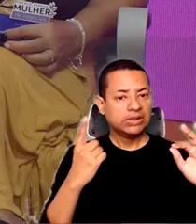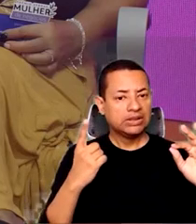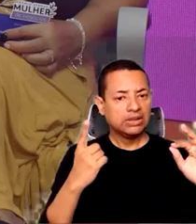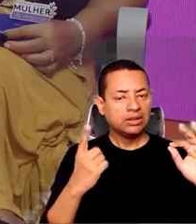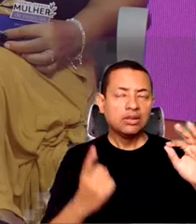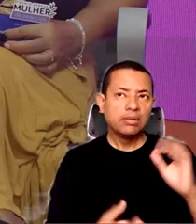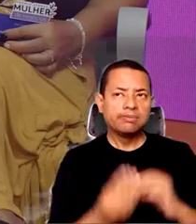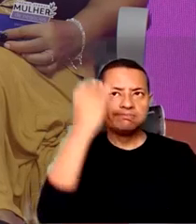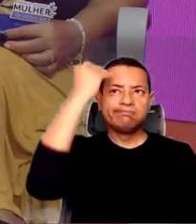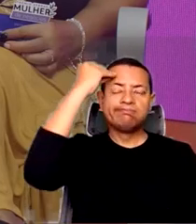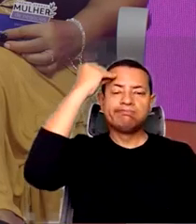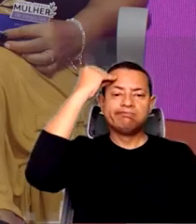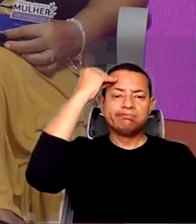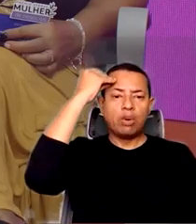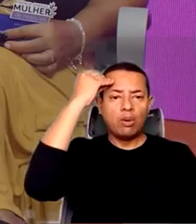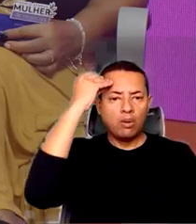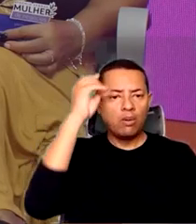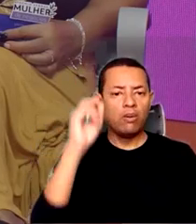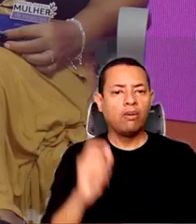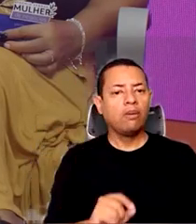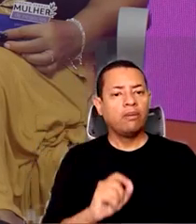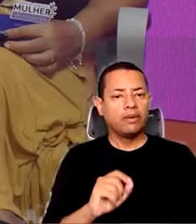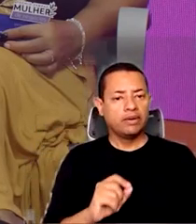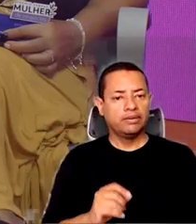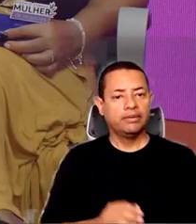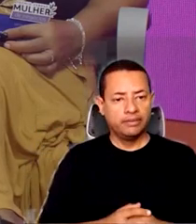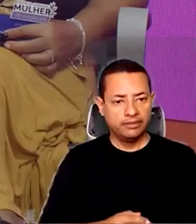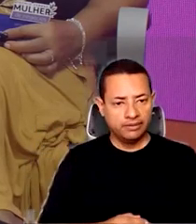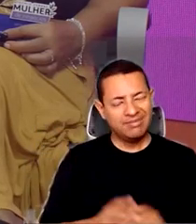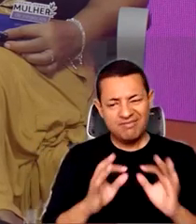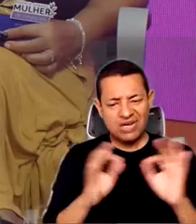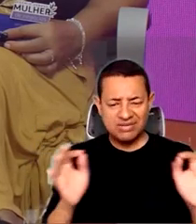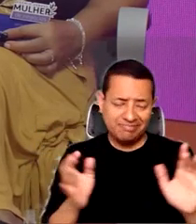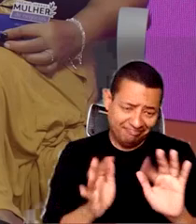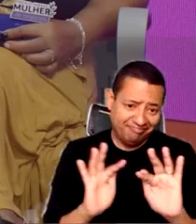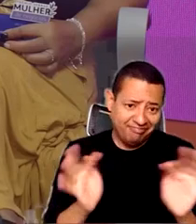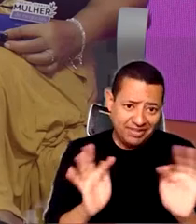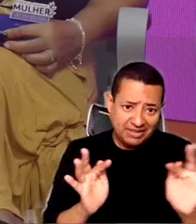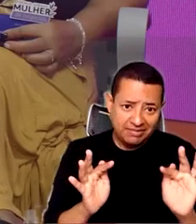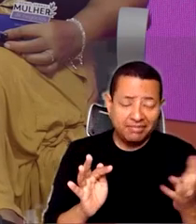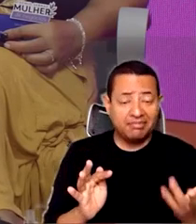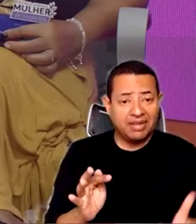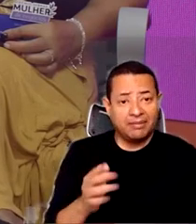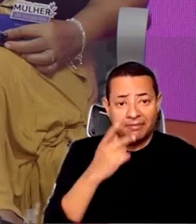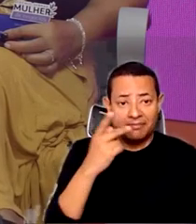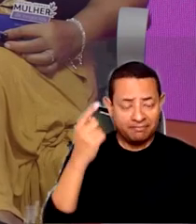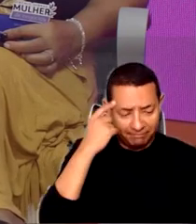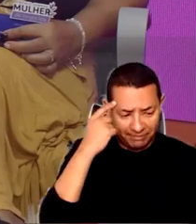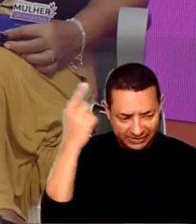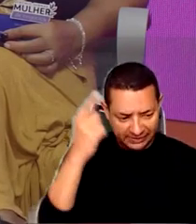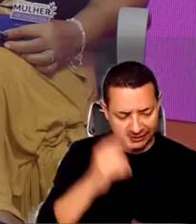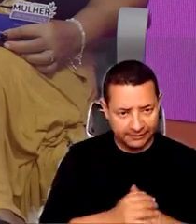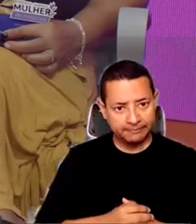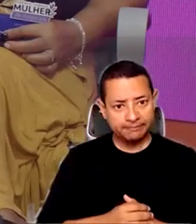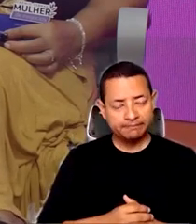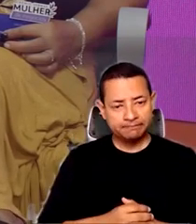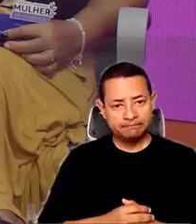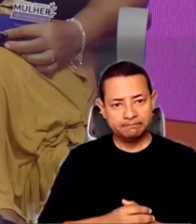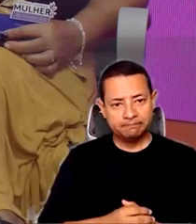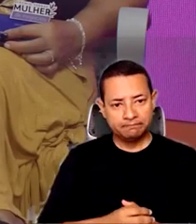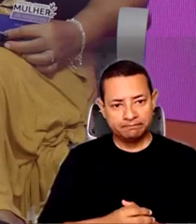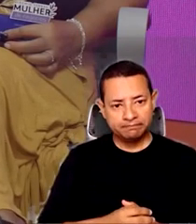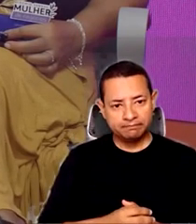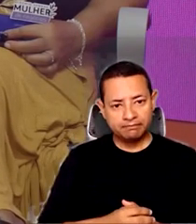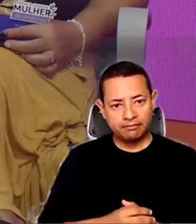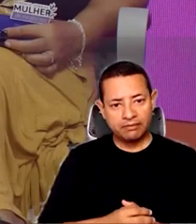eh na minha cabeça que é uma uma frase boba mas que eu falei é que eu pensei